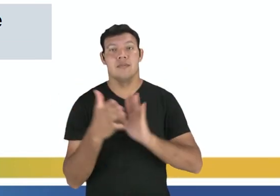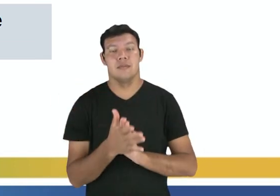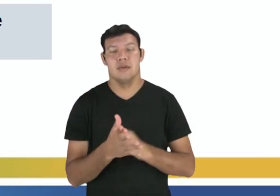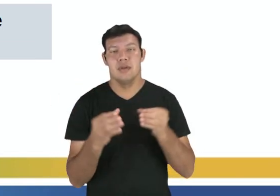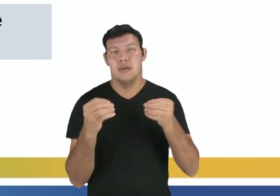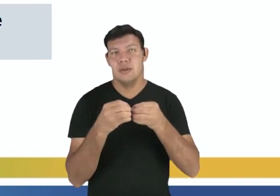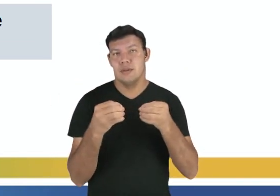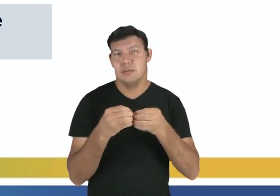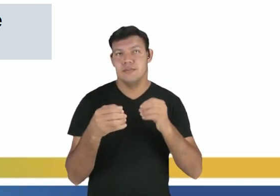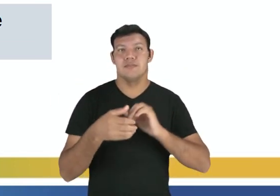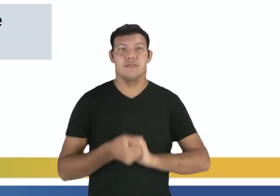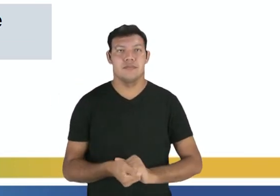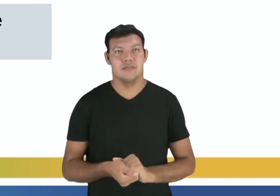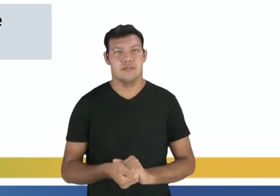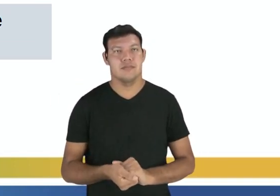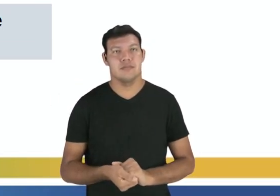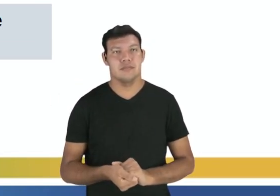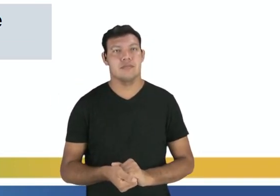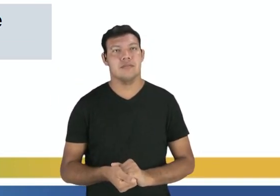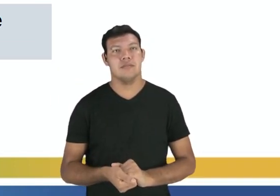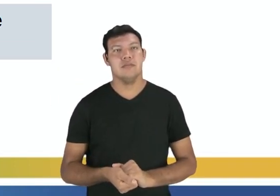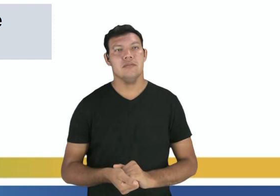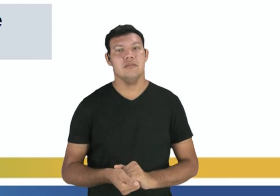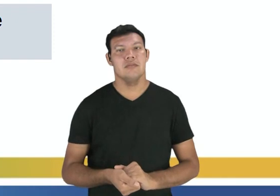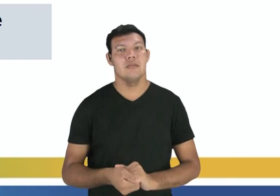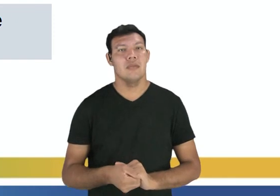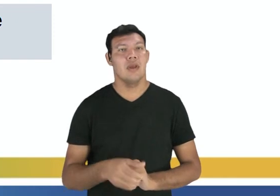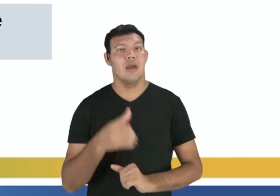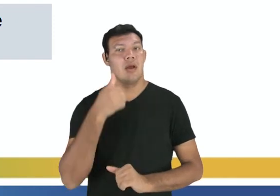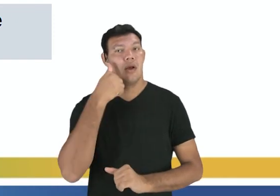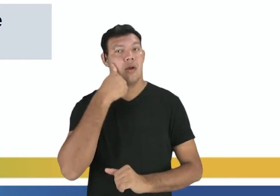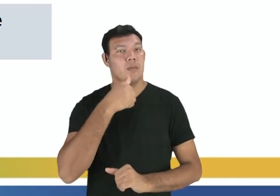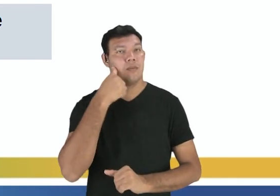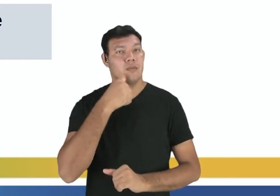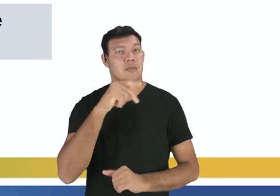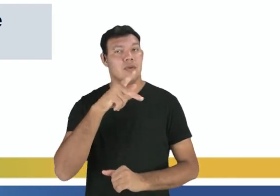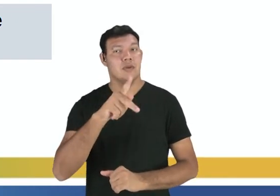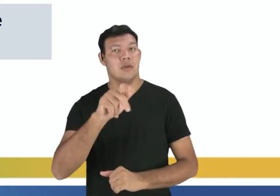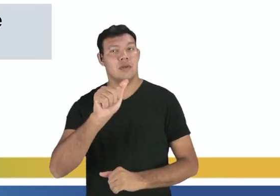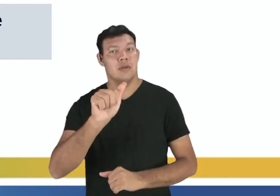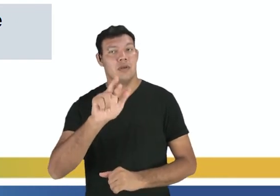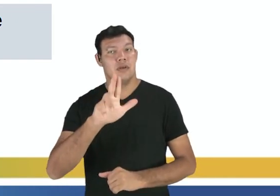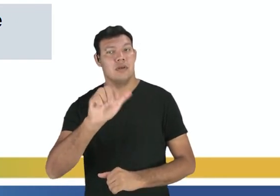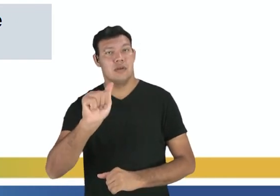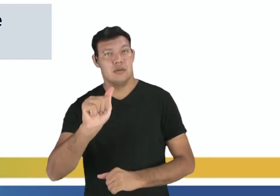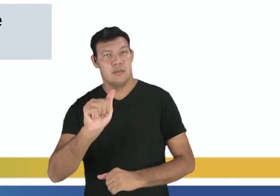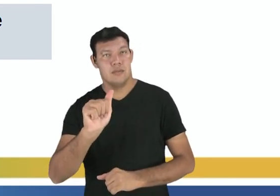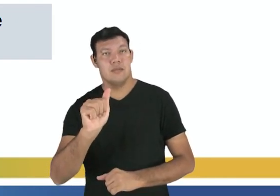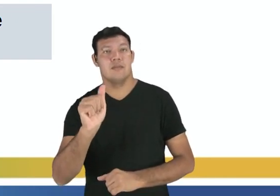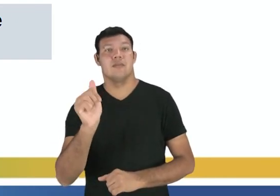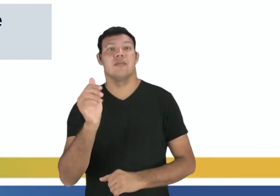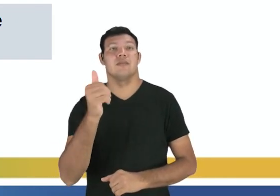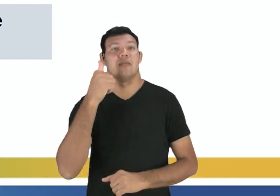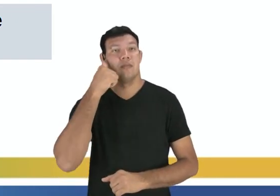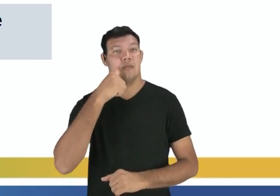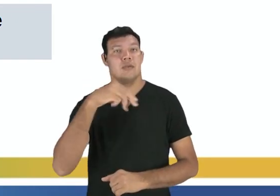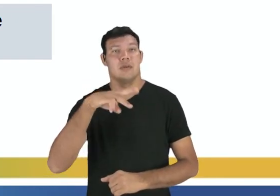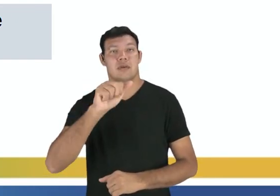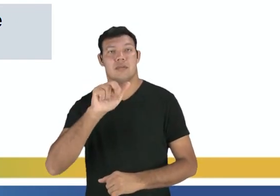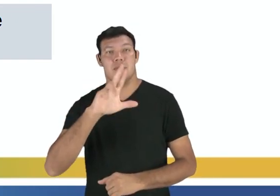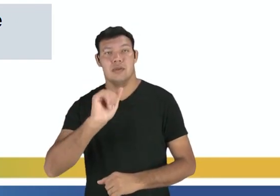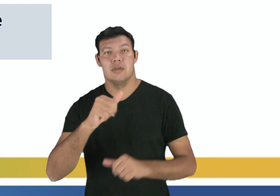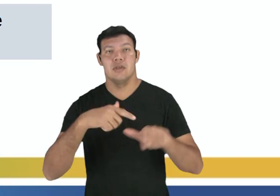mais próximo. Paula e Maria trabalham na mesma empresa. Esta no setor de recursos